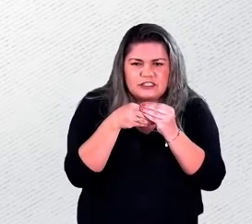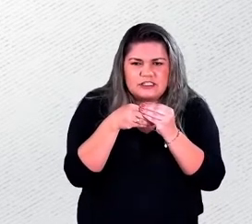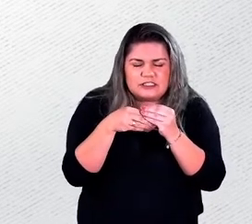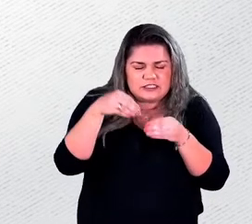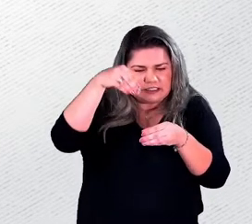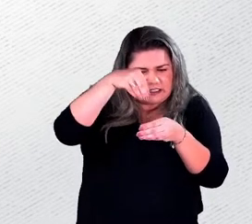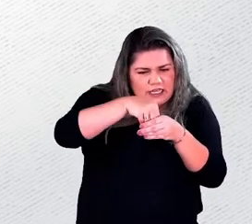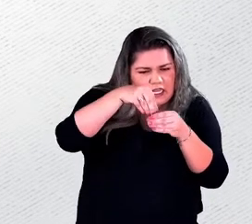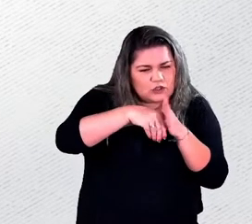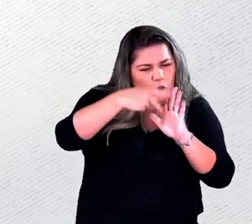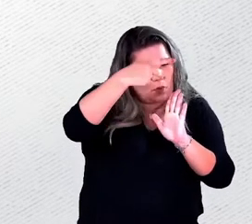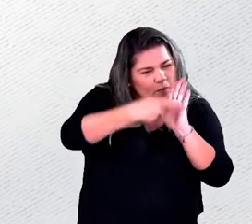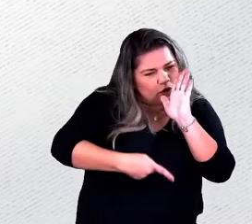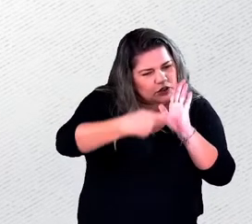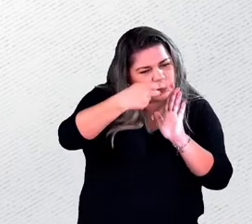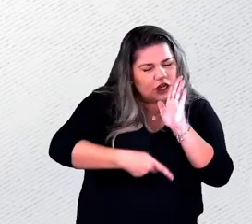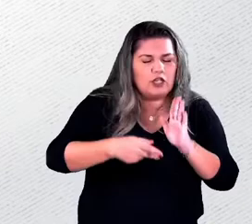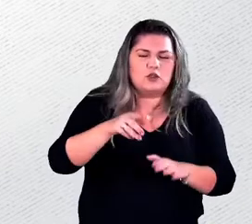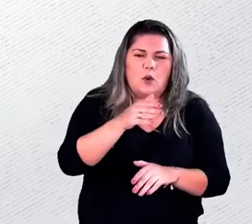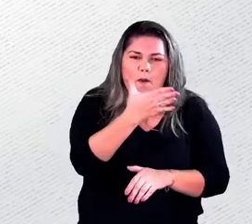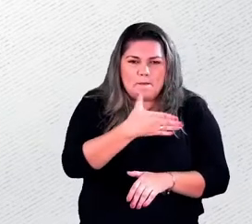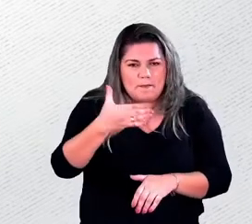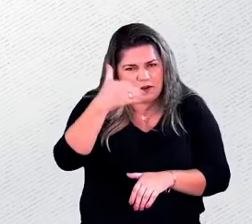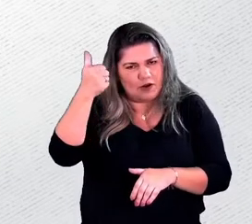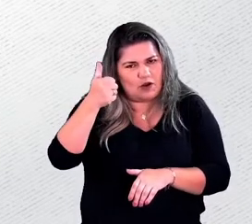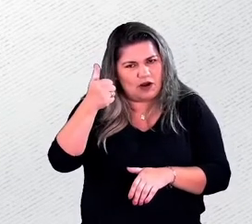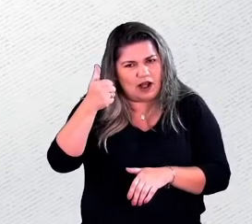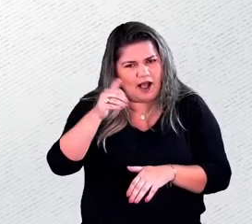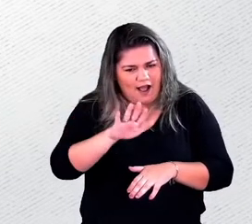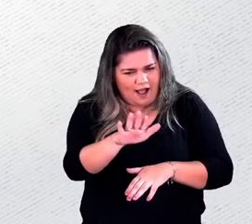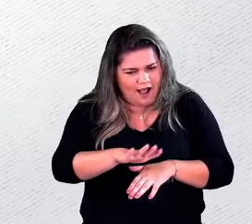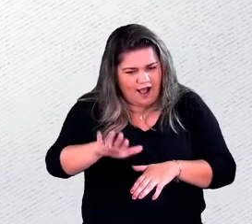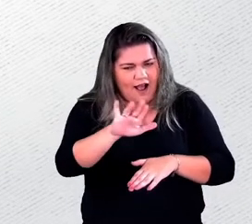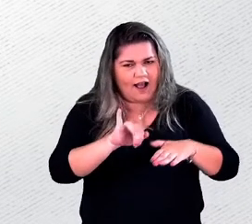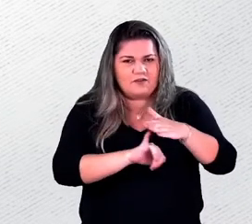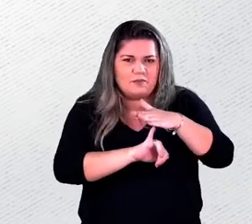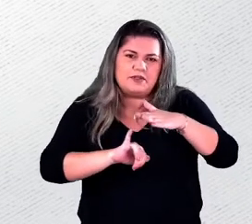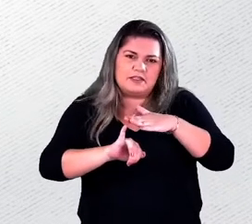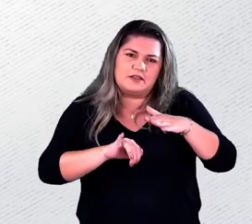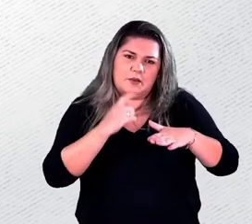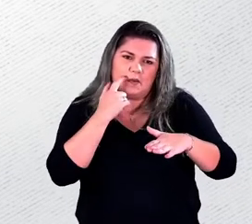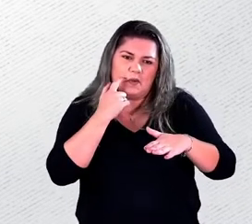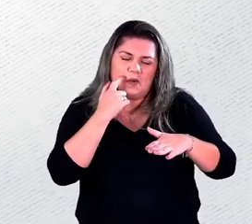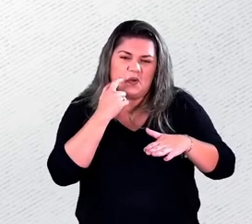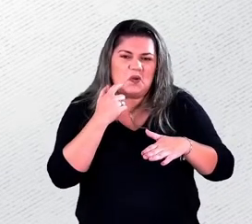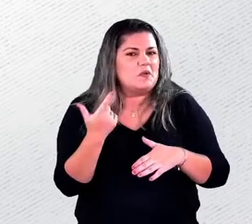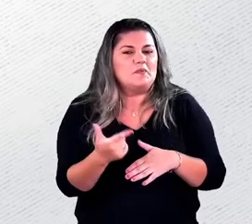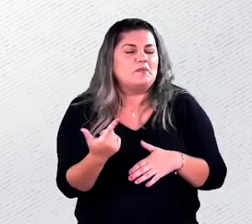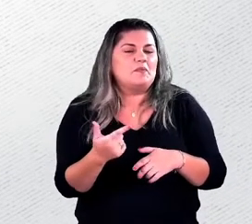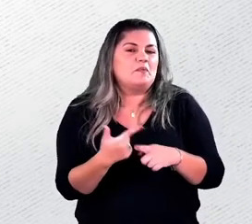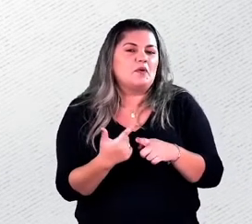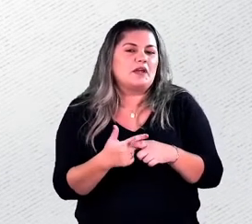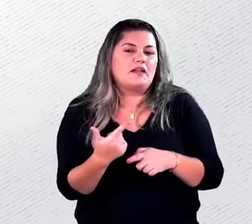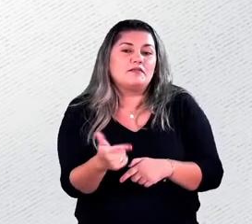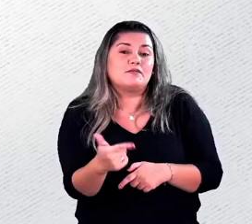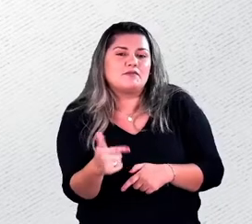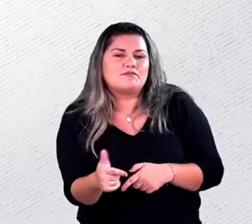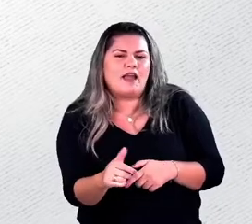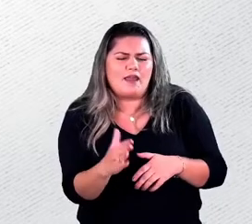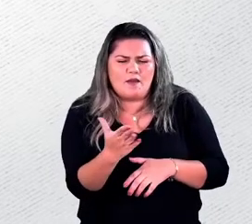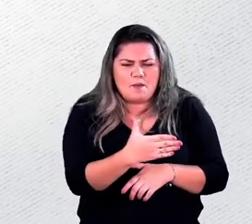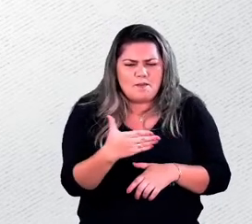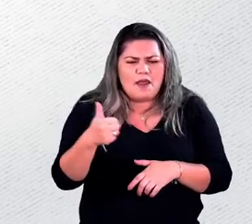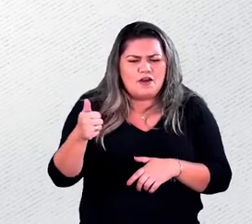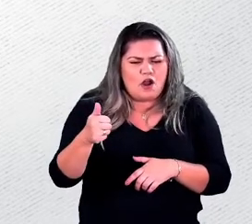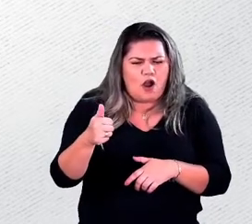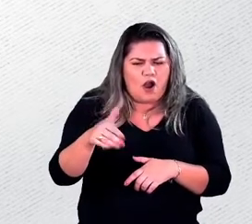projeto de melhoria do ambiente institucional porque também não se faz é a melhoria de